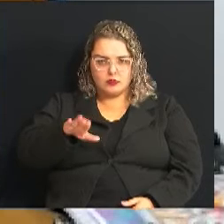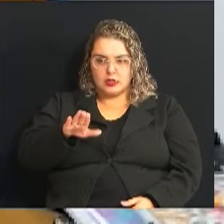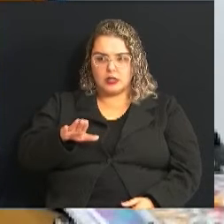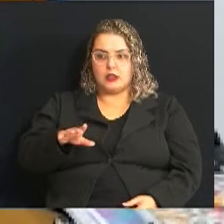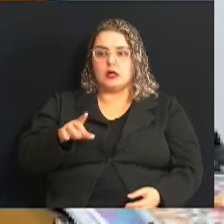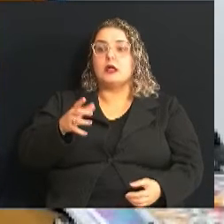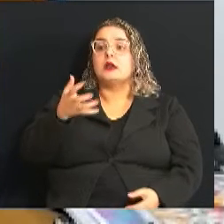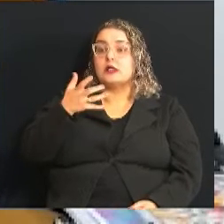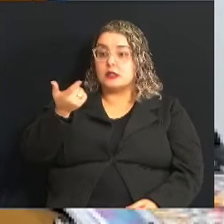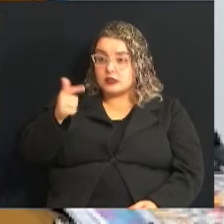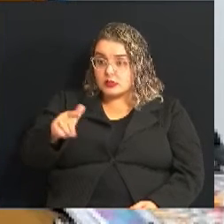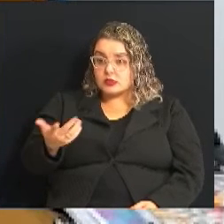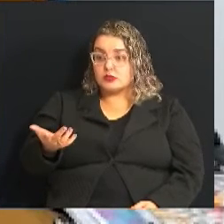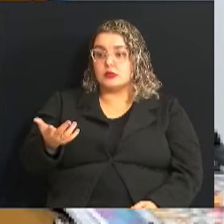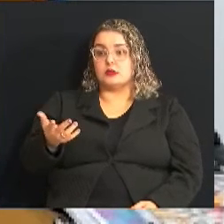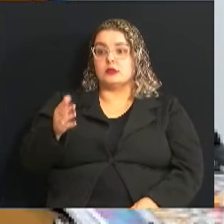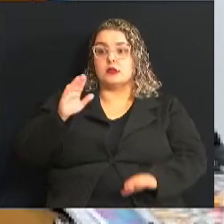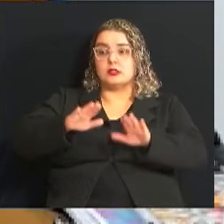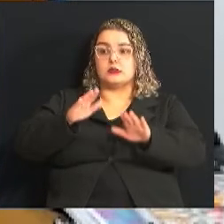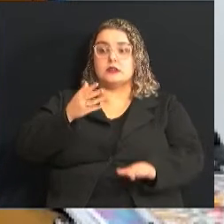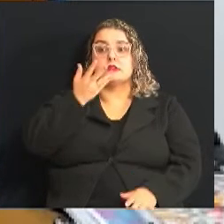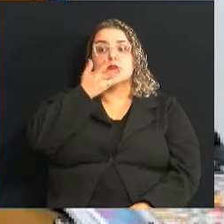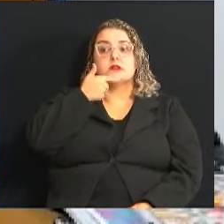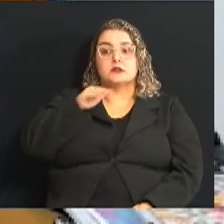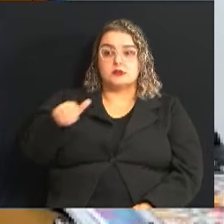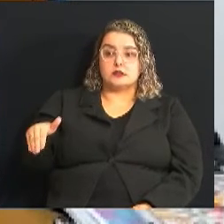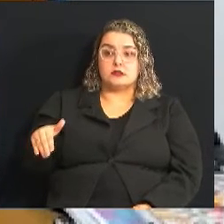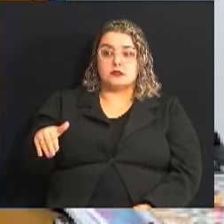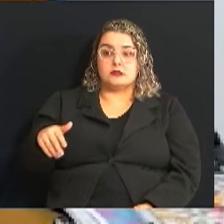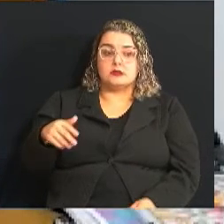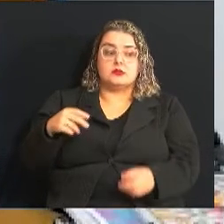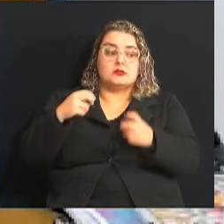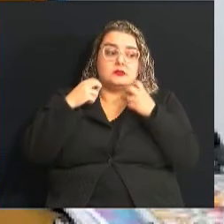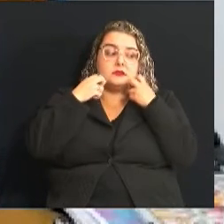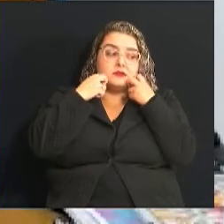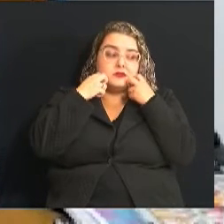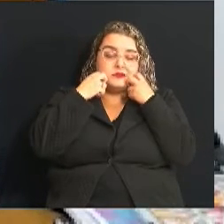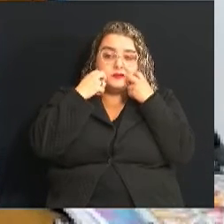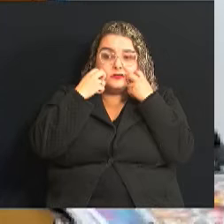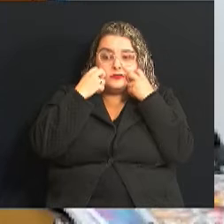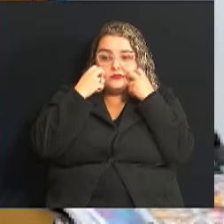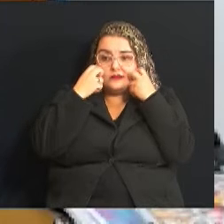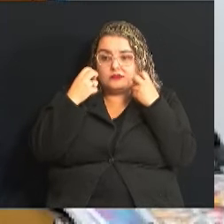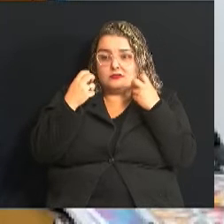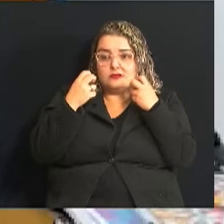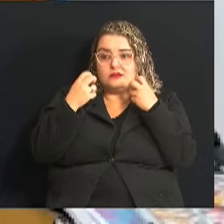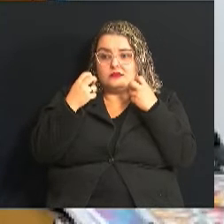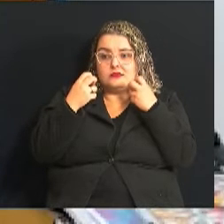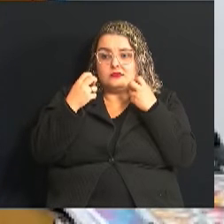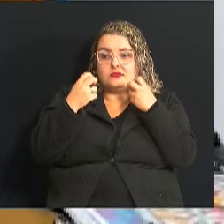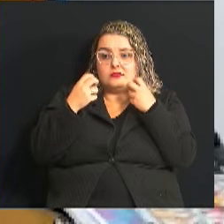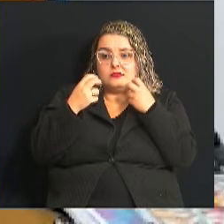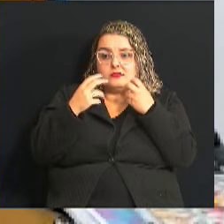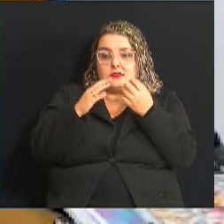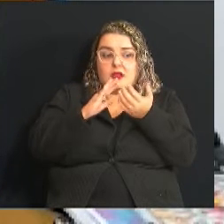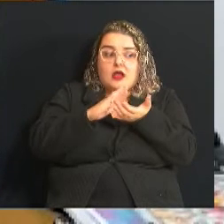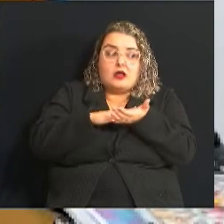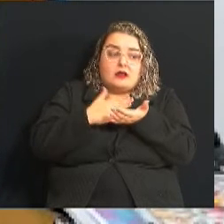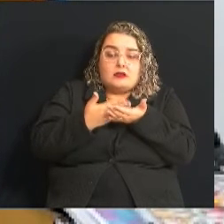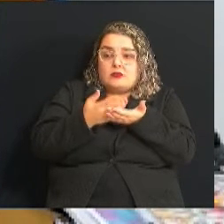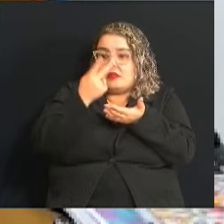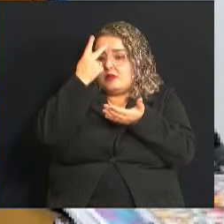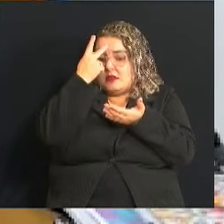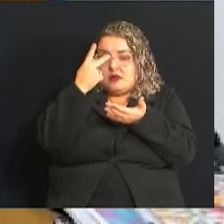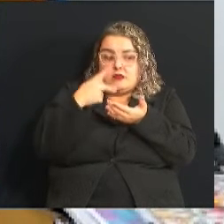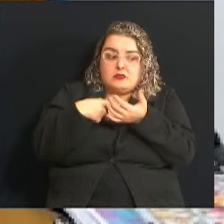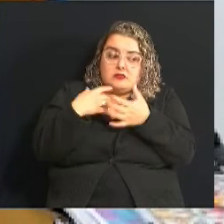ir novamente? Porque às vezes a criança ela se sente envergonhada e ela vai interpretando conforme ela acredita que é,